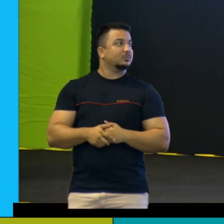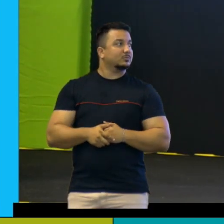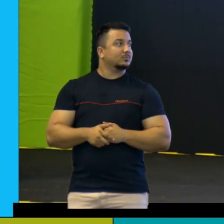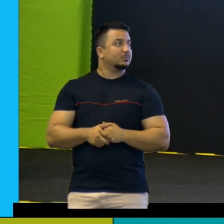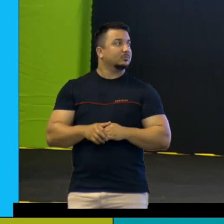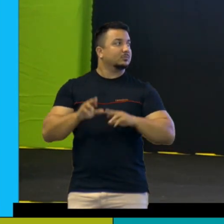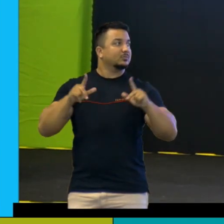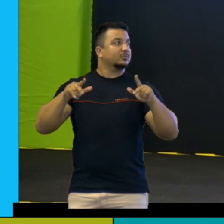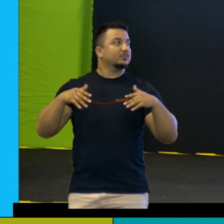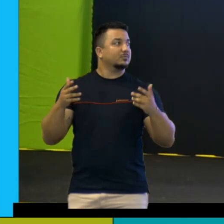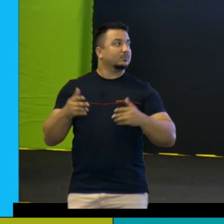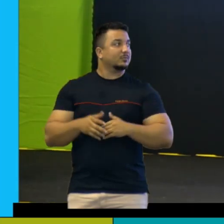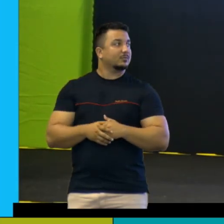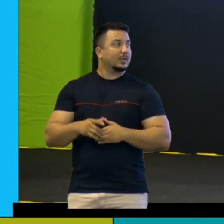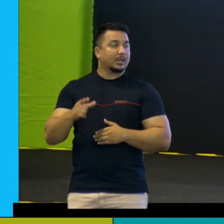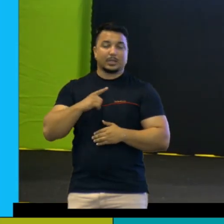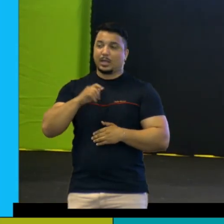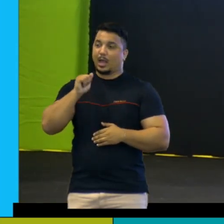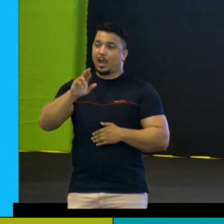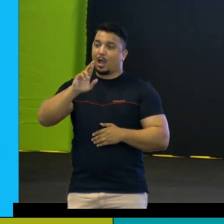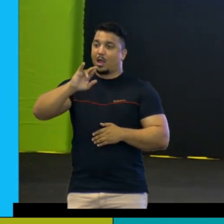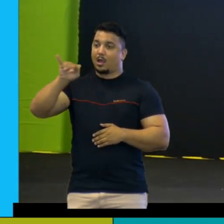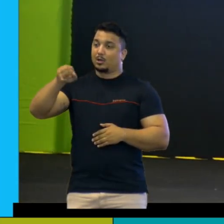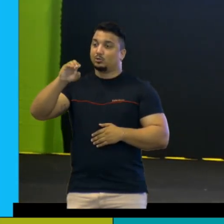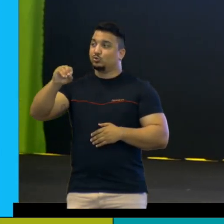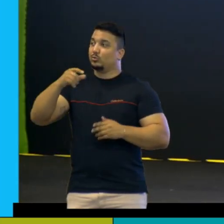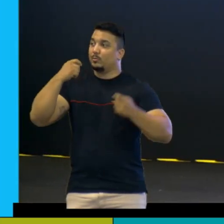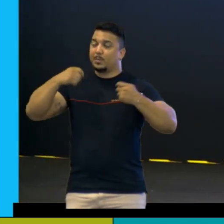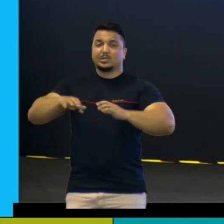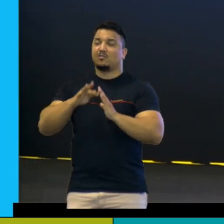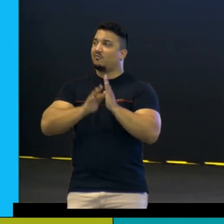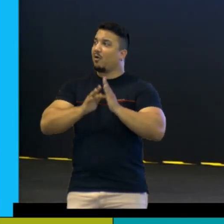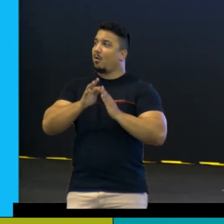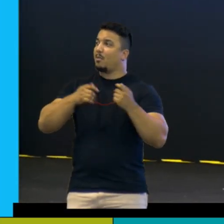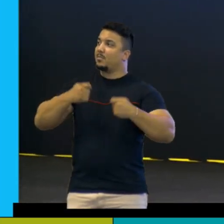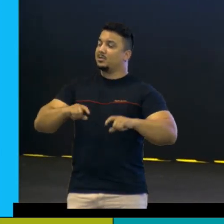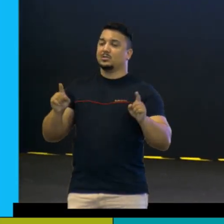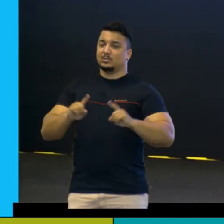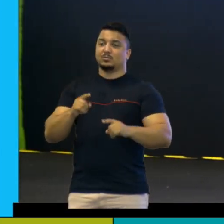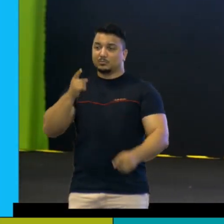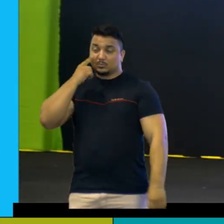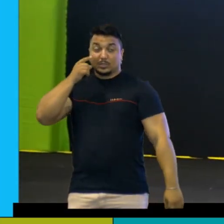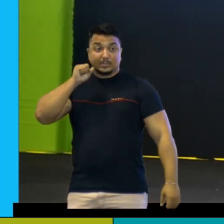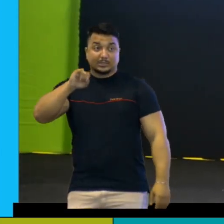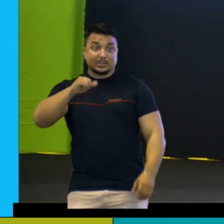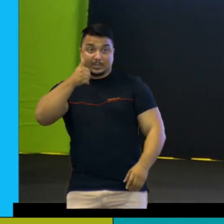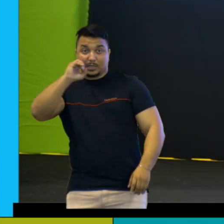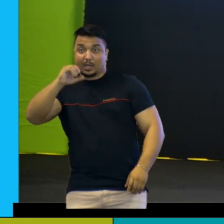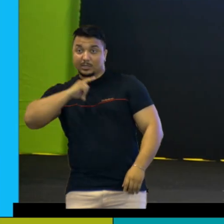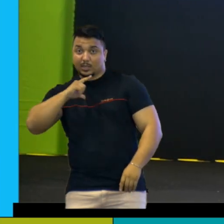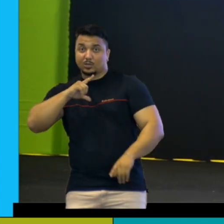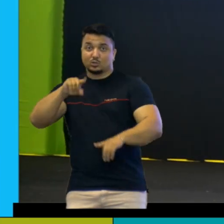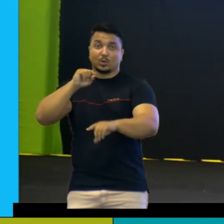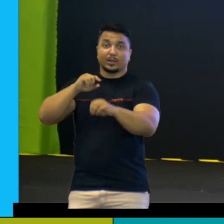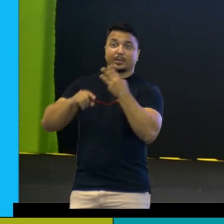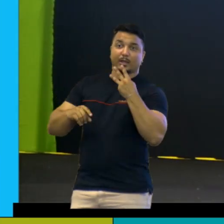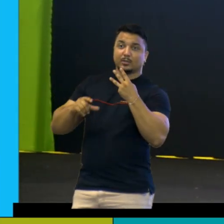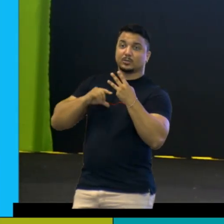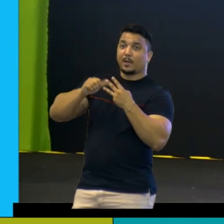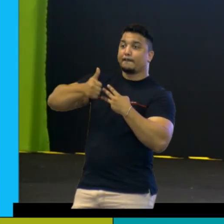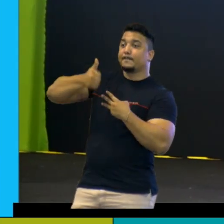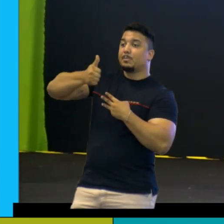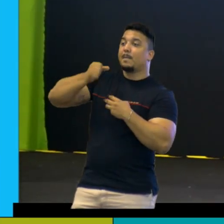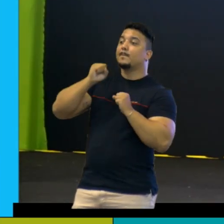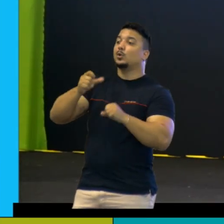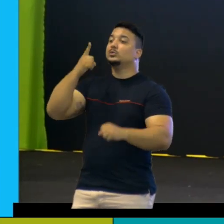diferença? E no arranjo também eu não preciso nem usar fórmula. É mais fácil eu fazer assim, ó. Tem 10, eu vou escolher 3. O primeiro colocado pode